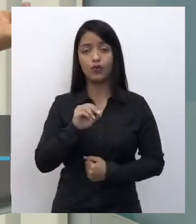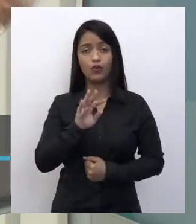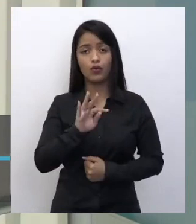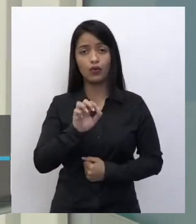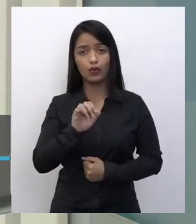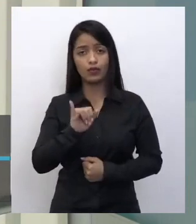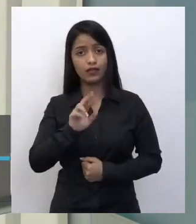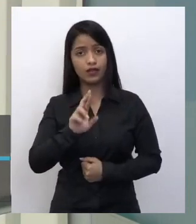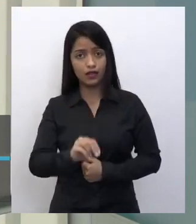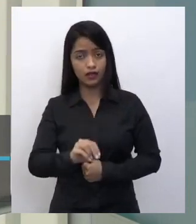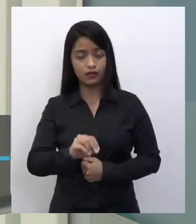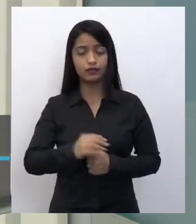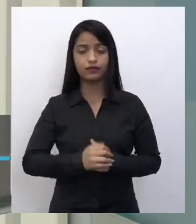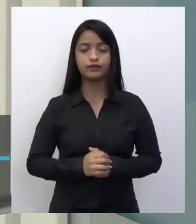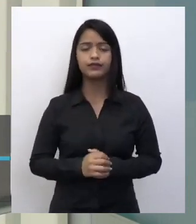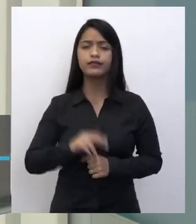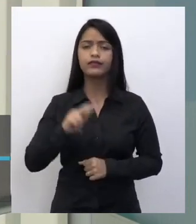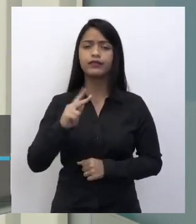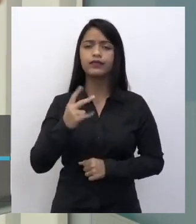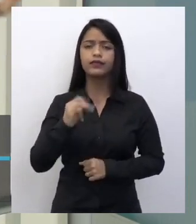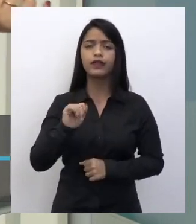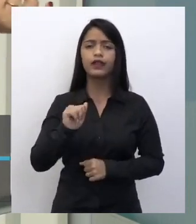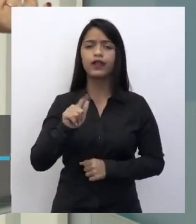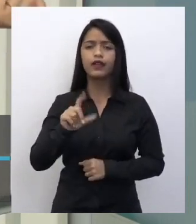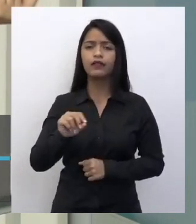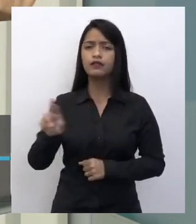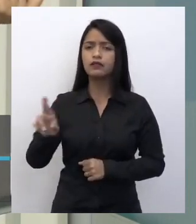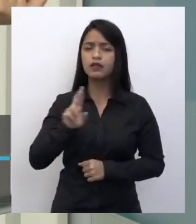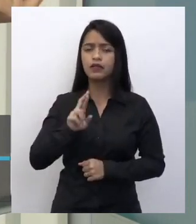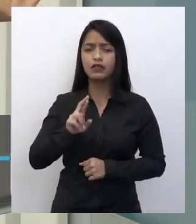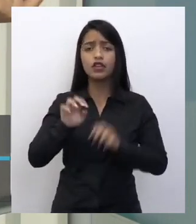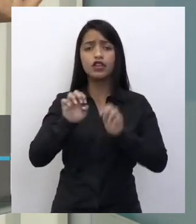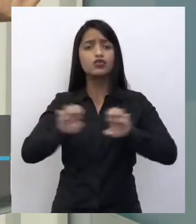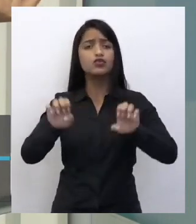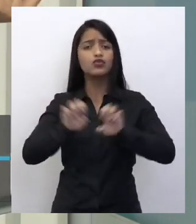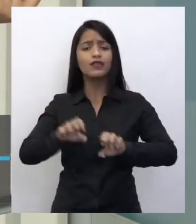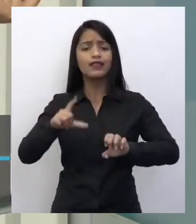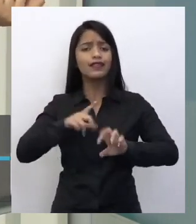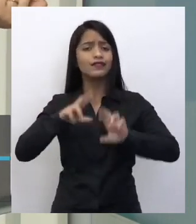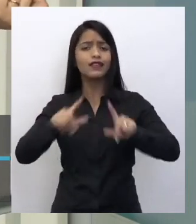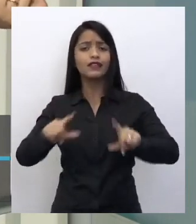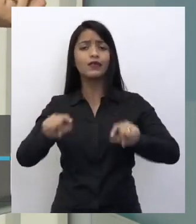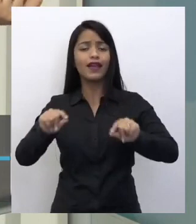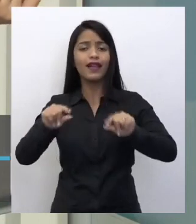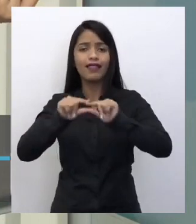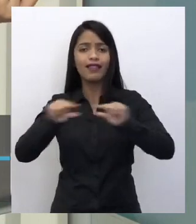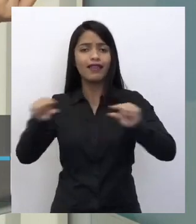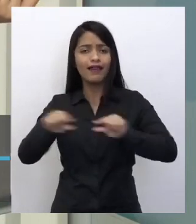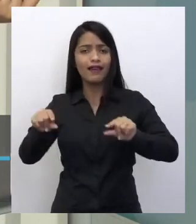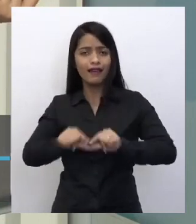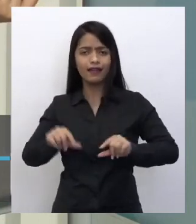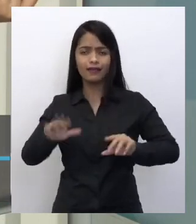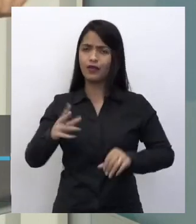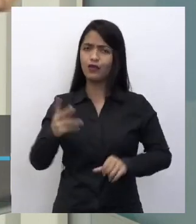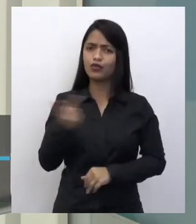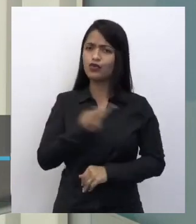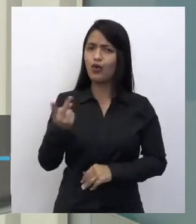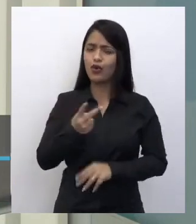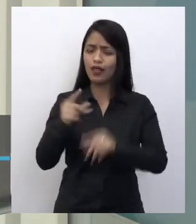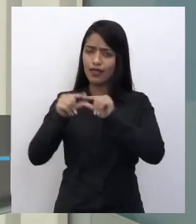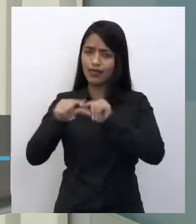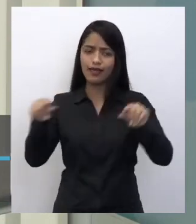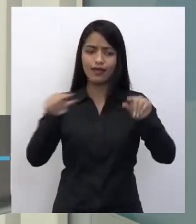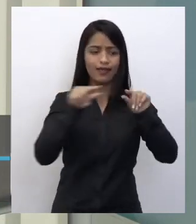Augusto fala assim, qual a diferença estrutural? O Iago fala, as linhas. Mas os dois têm linhas, Iago. Ó,